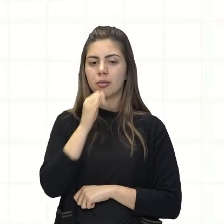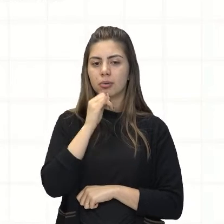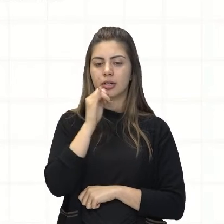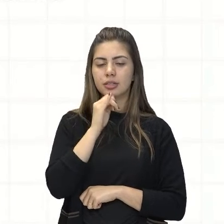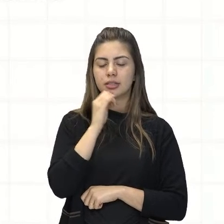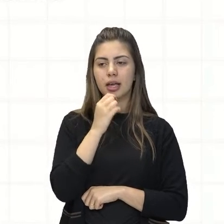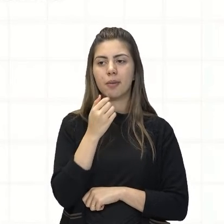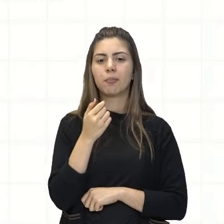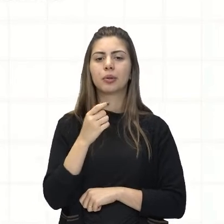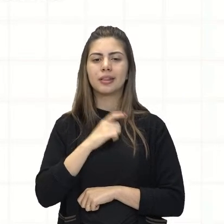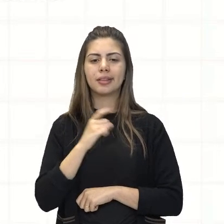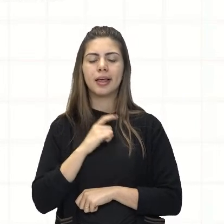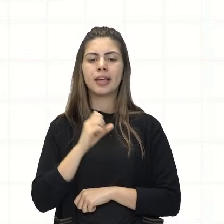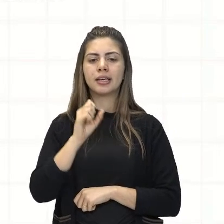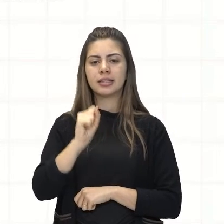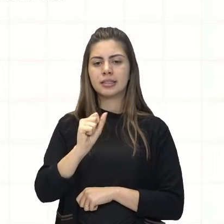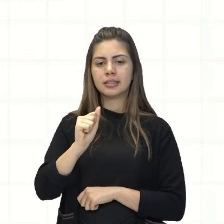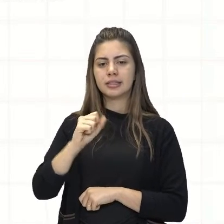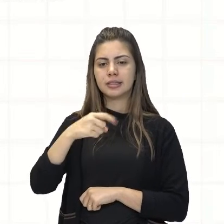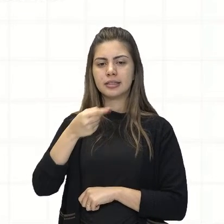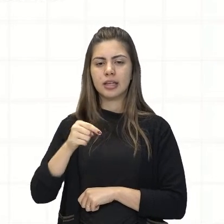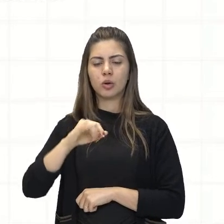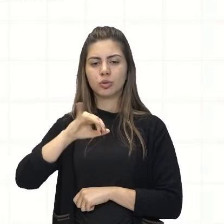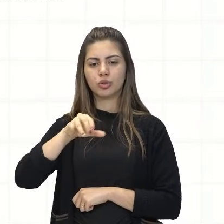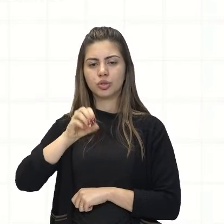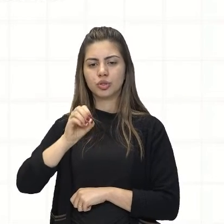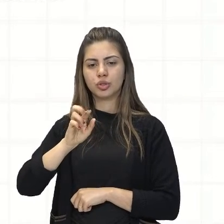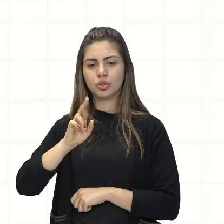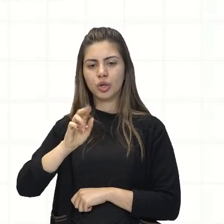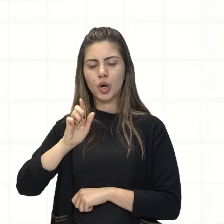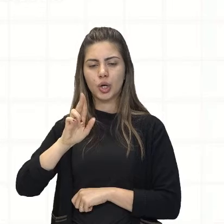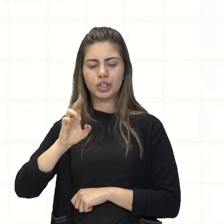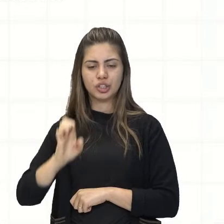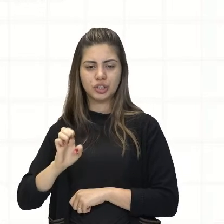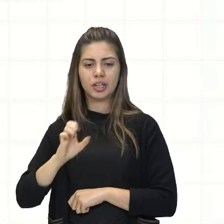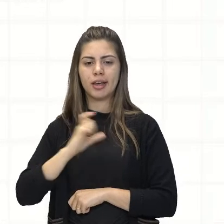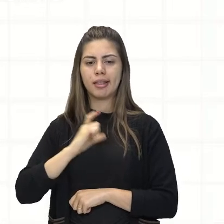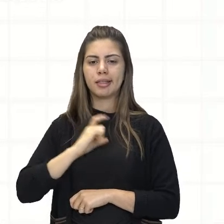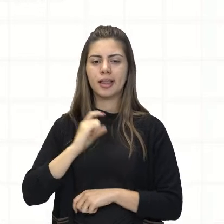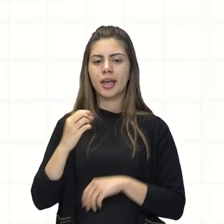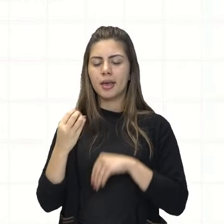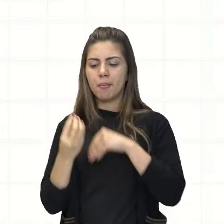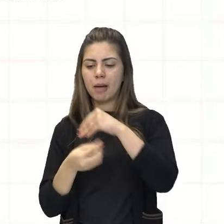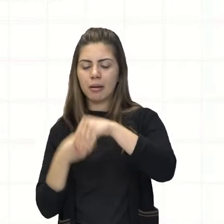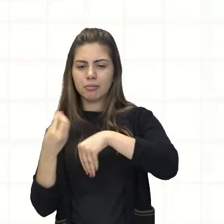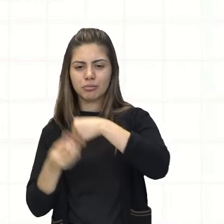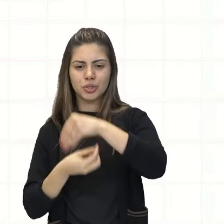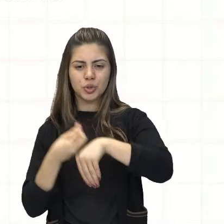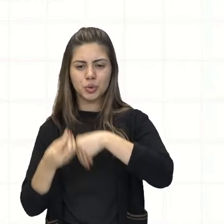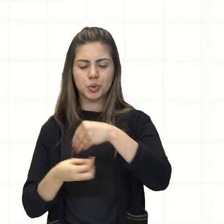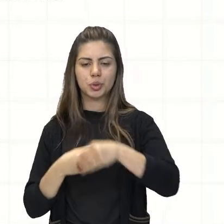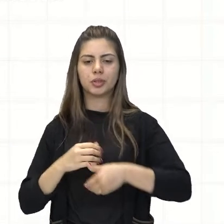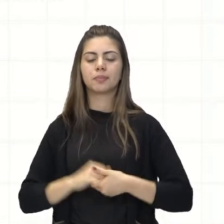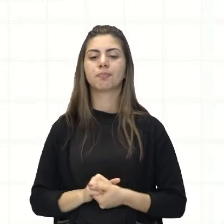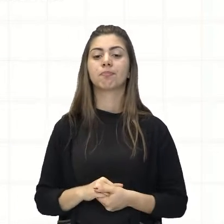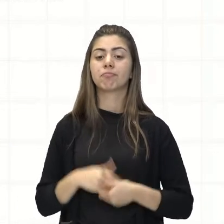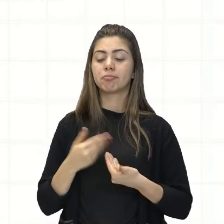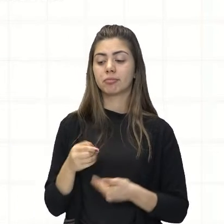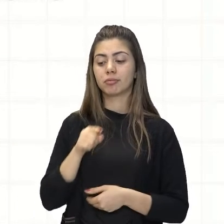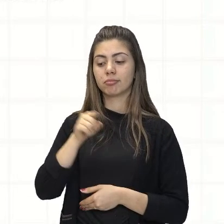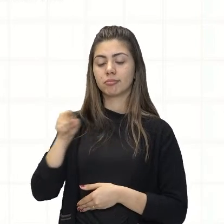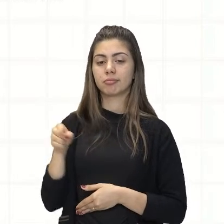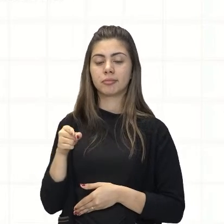desse sincretismo religioso, ele vai ser visto como Ogum. Então, assim, quando chegava lá